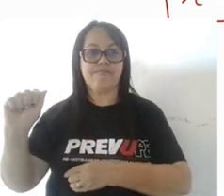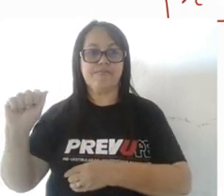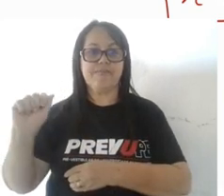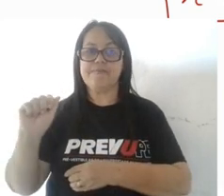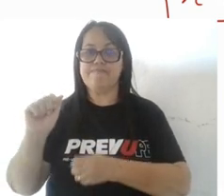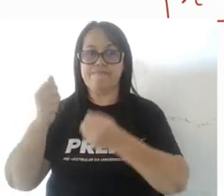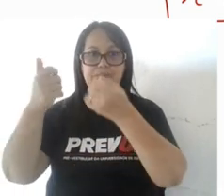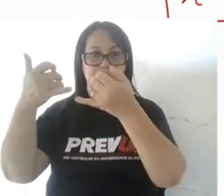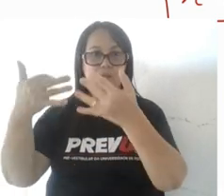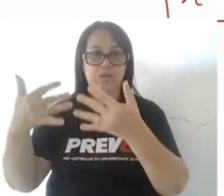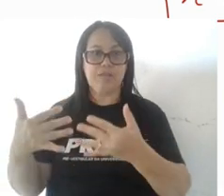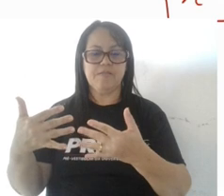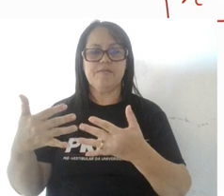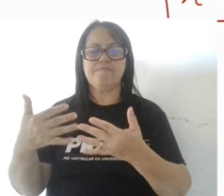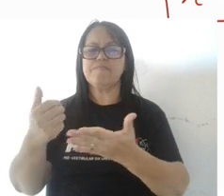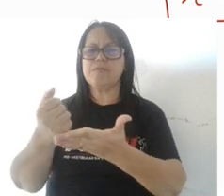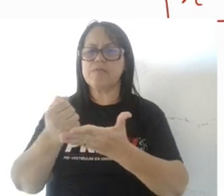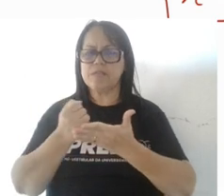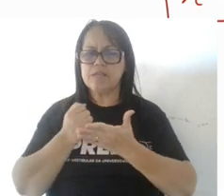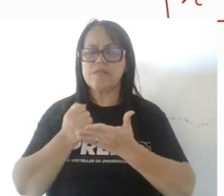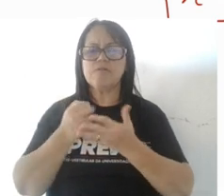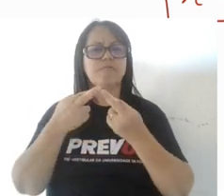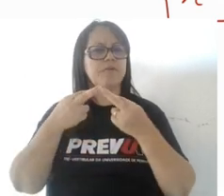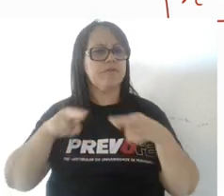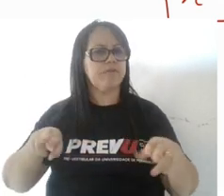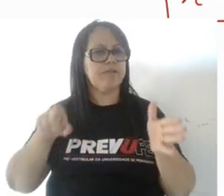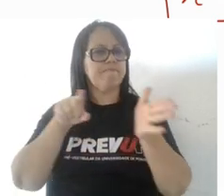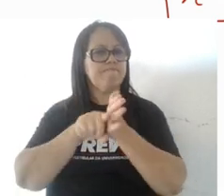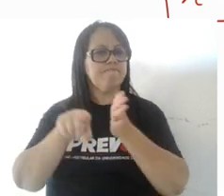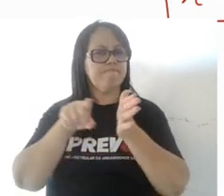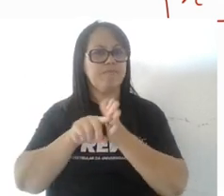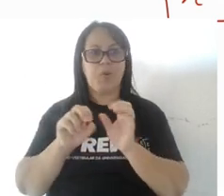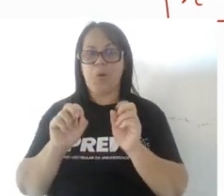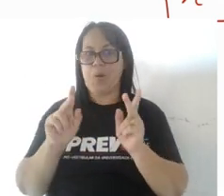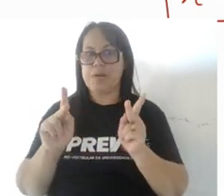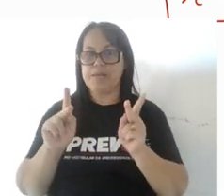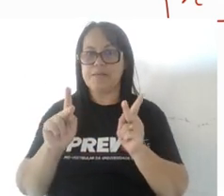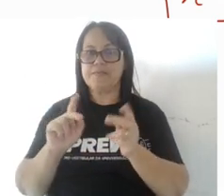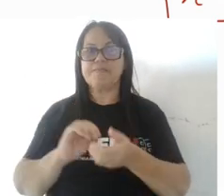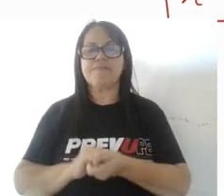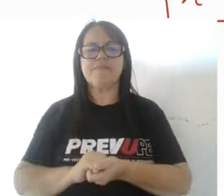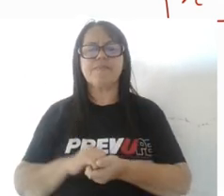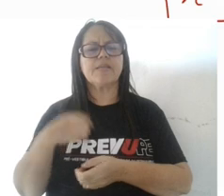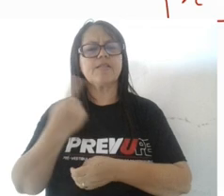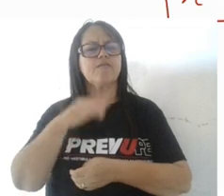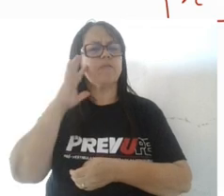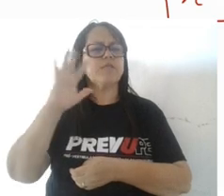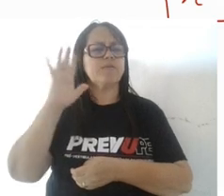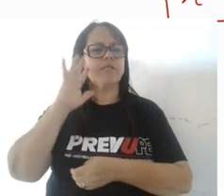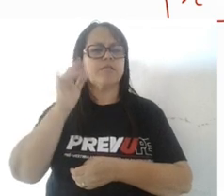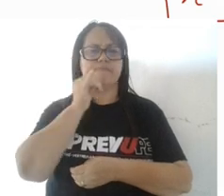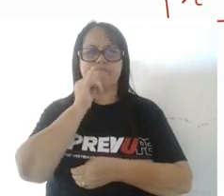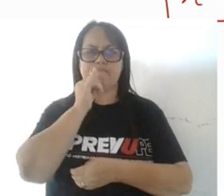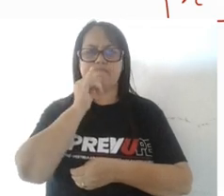a Então essas propriedades elas nos auxiliam na resolução de algumas questões certo e vamos